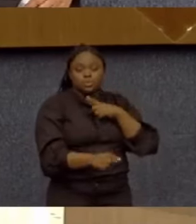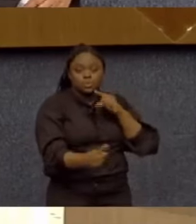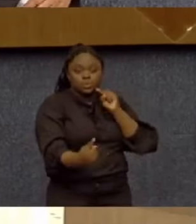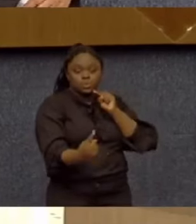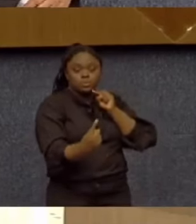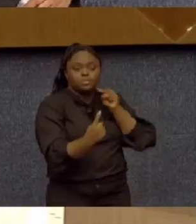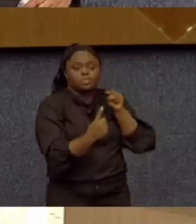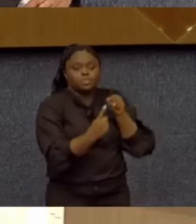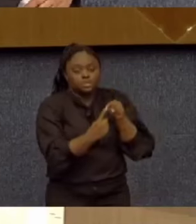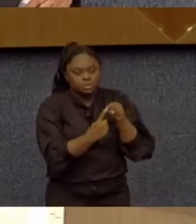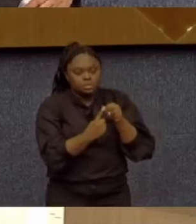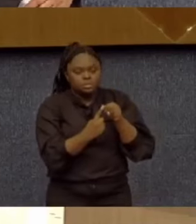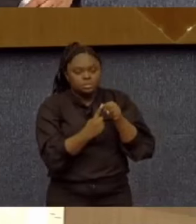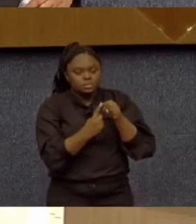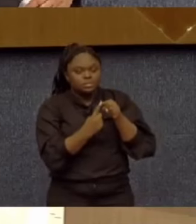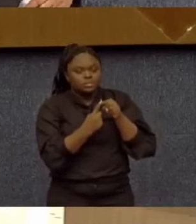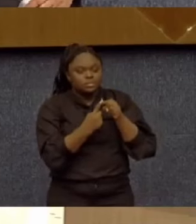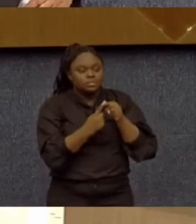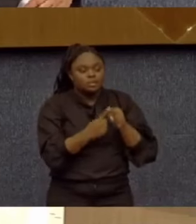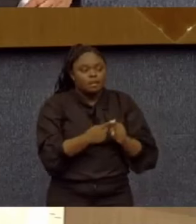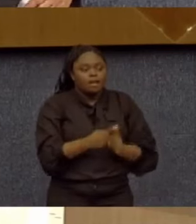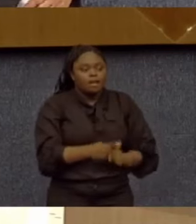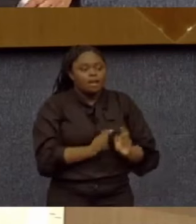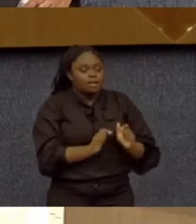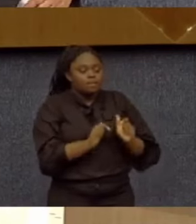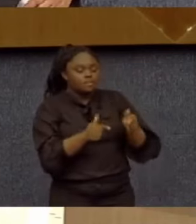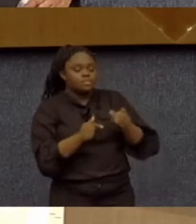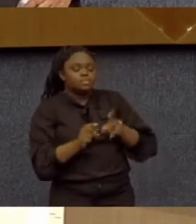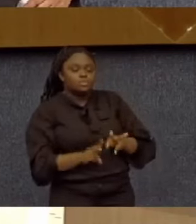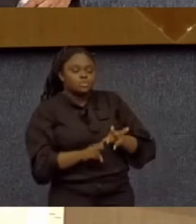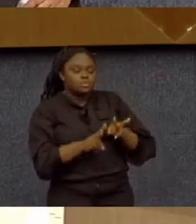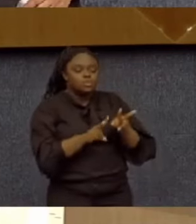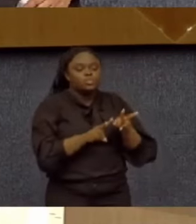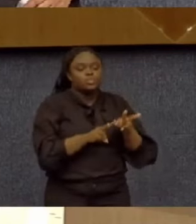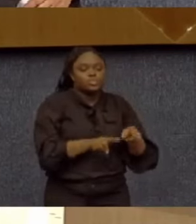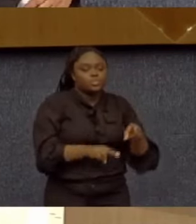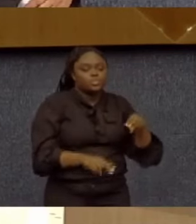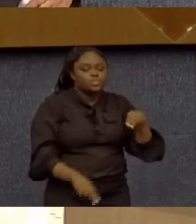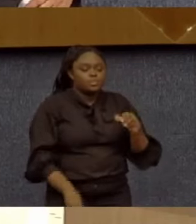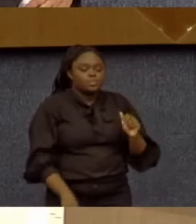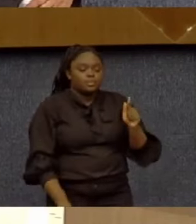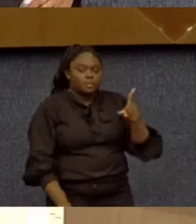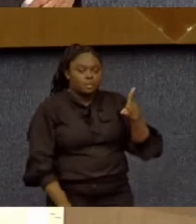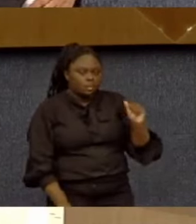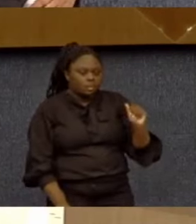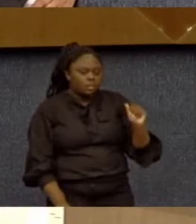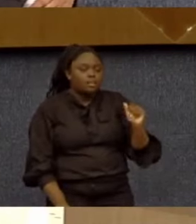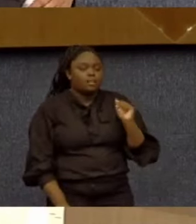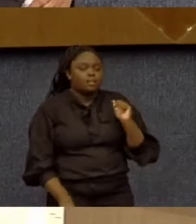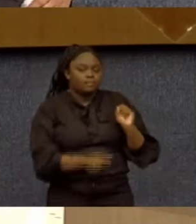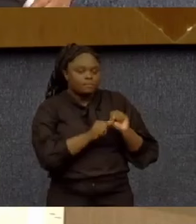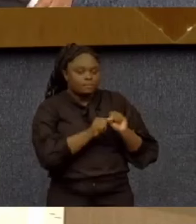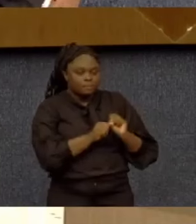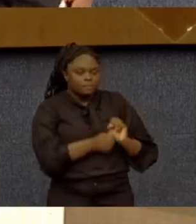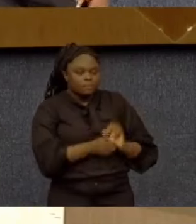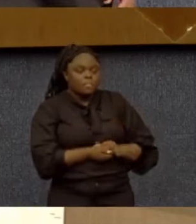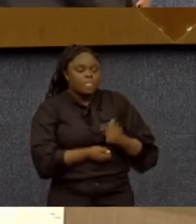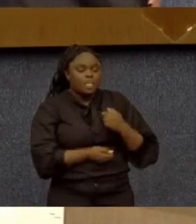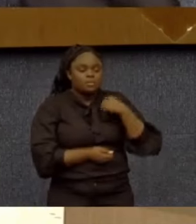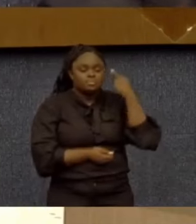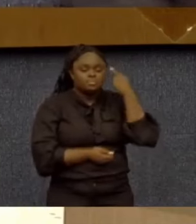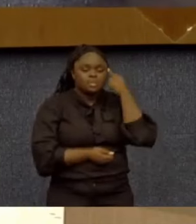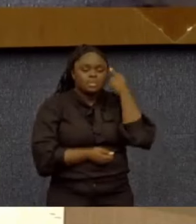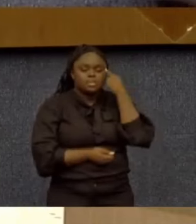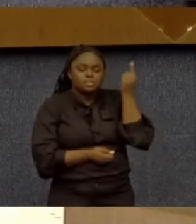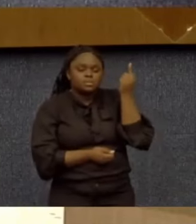destinadas a fazerem o que a Magda faz. São expoentes. Eu fico